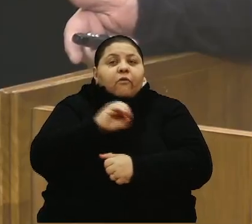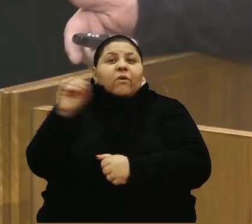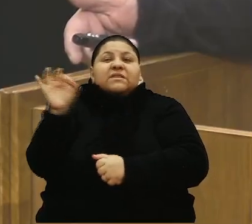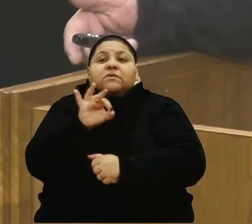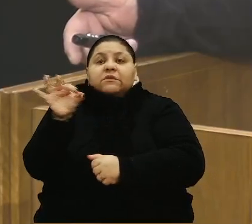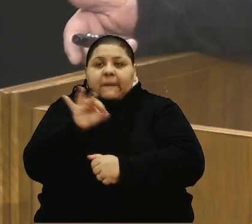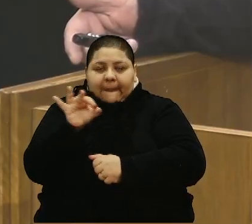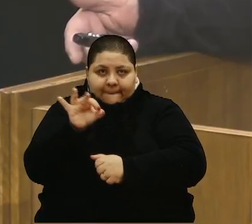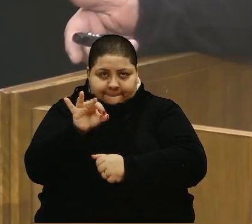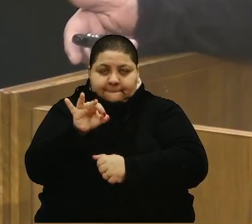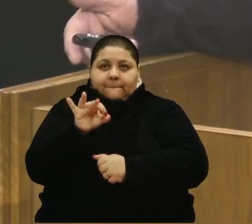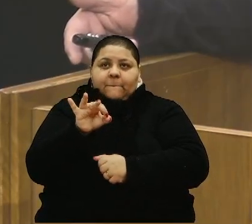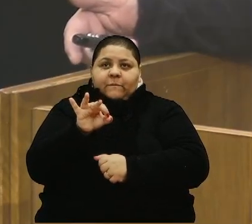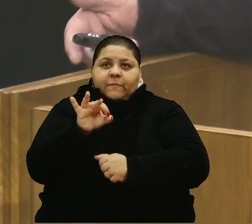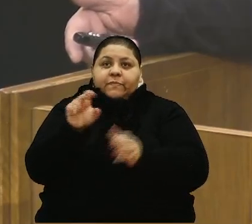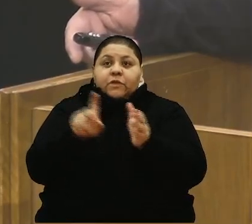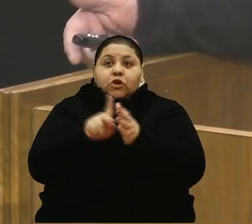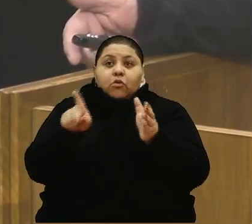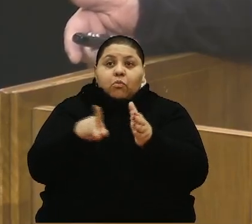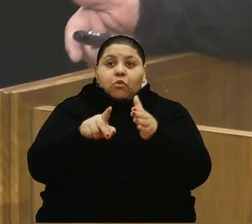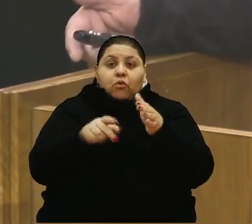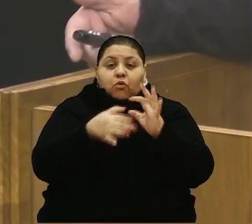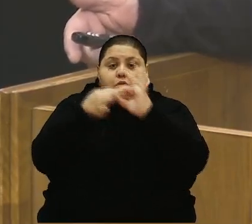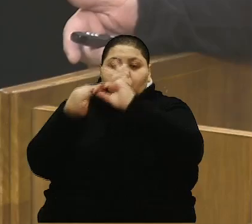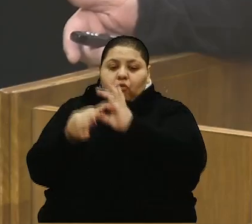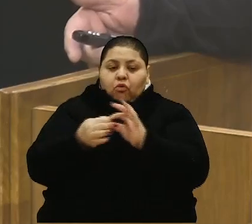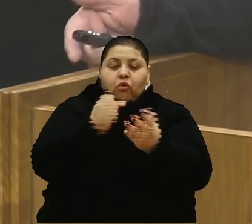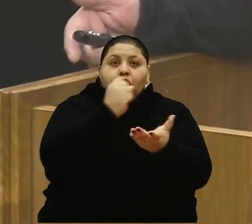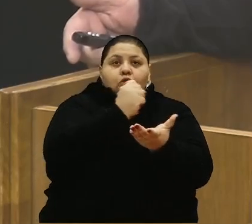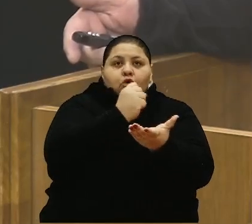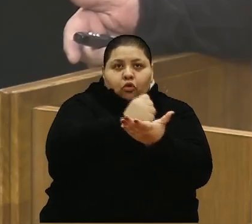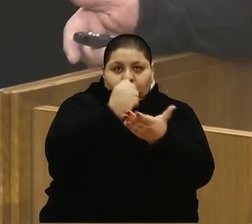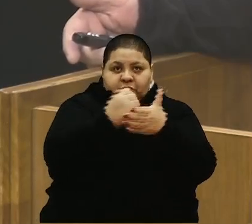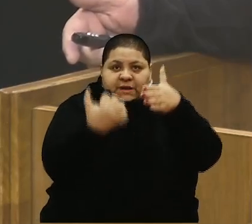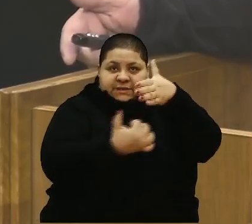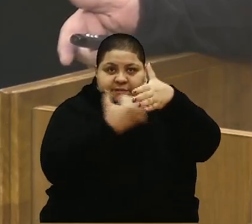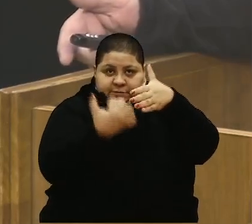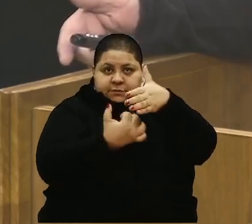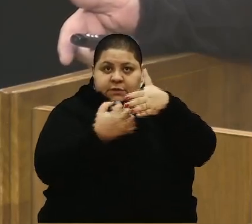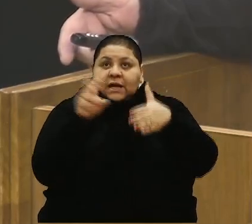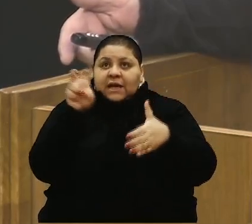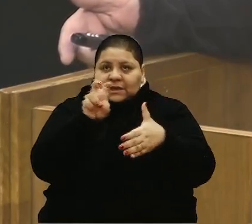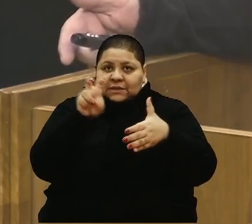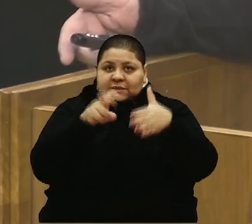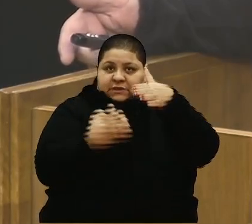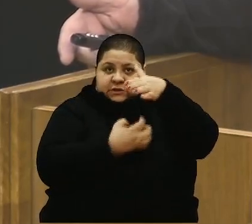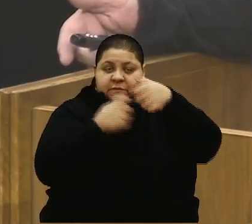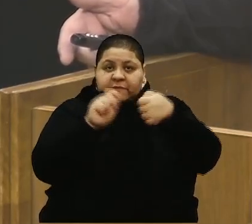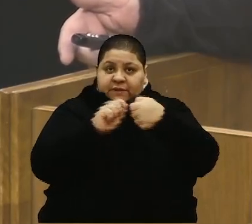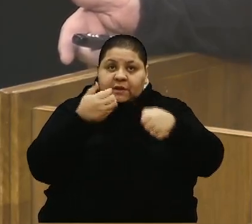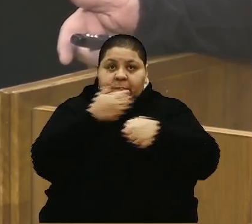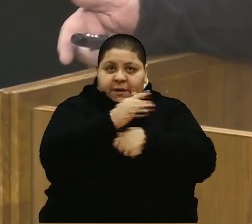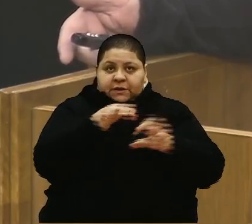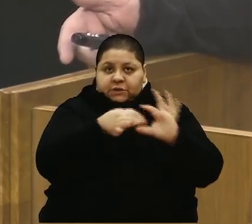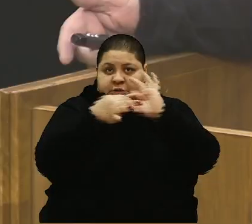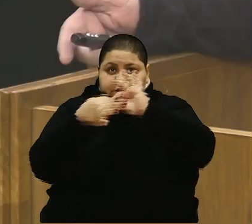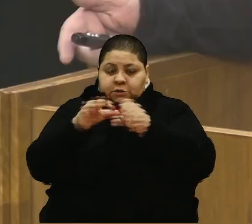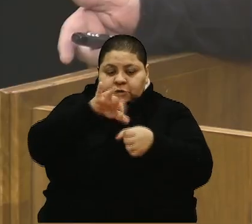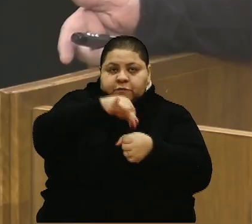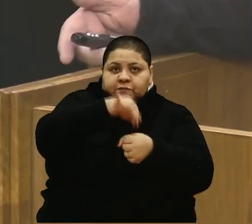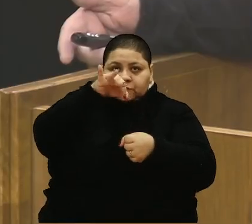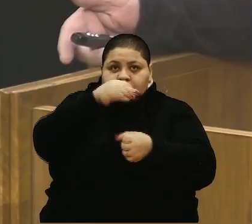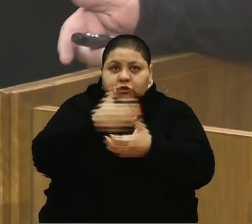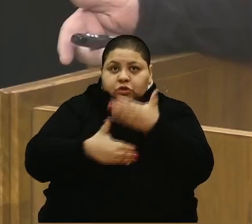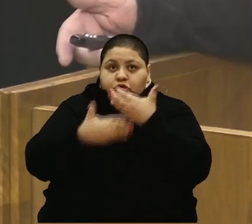50%. O próprio consórcio contrata as empresas, as 5 empresas que compõem o consórcio, e